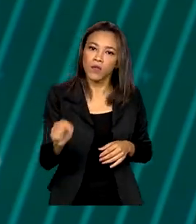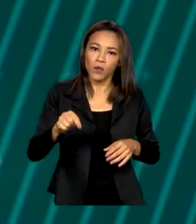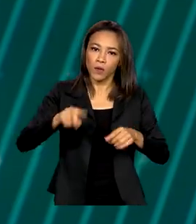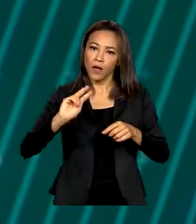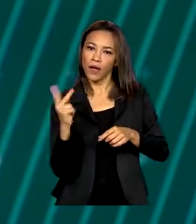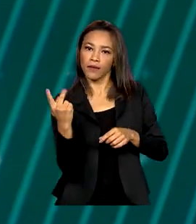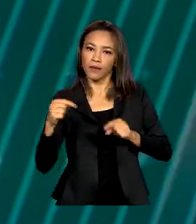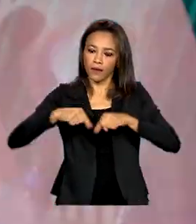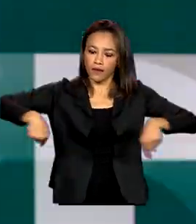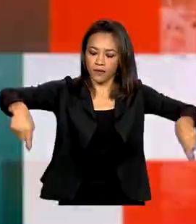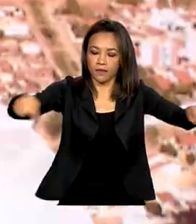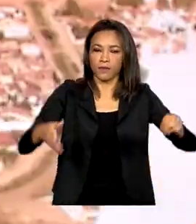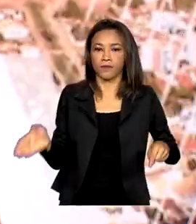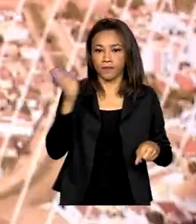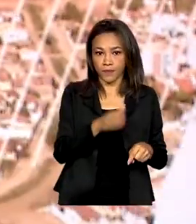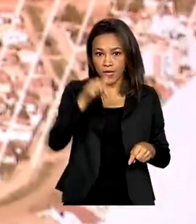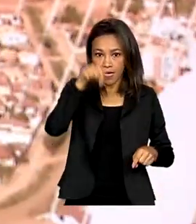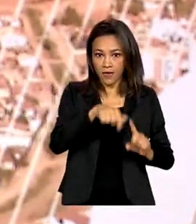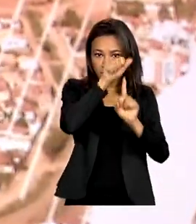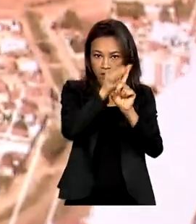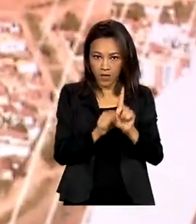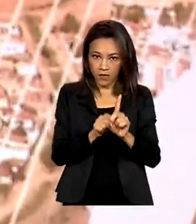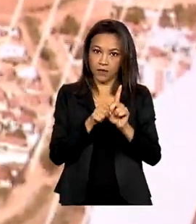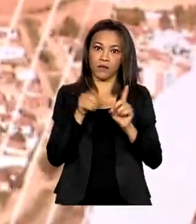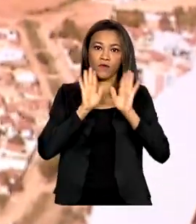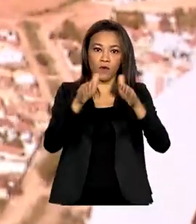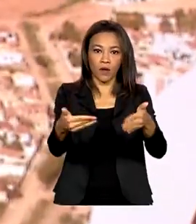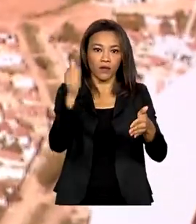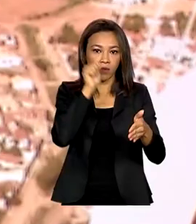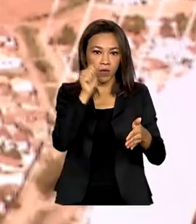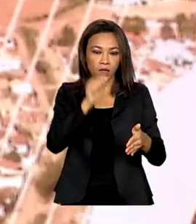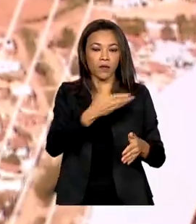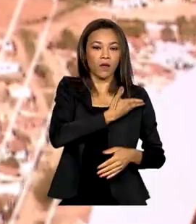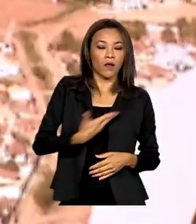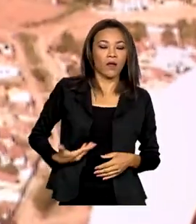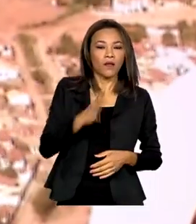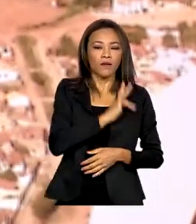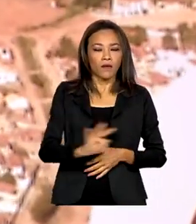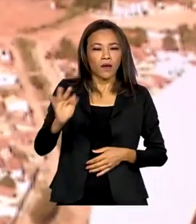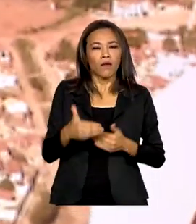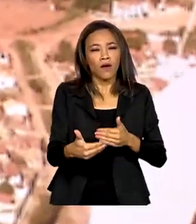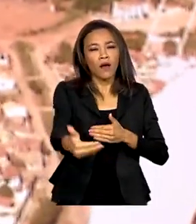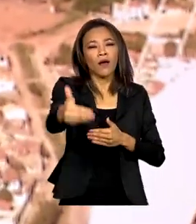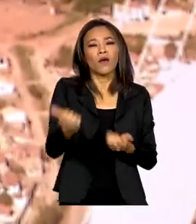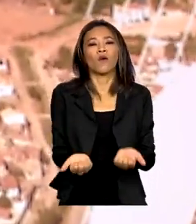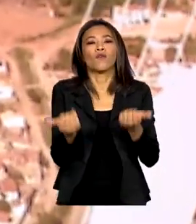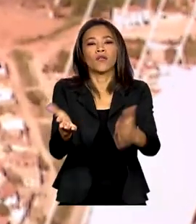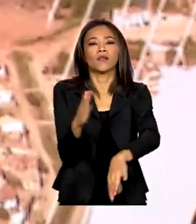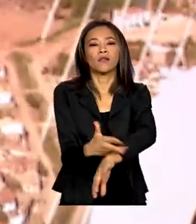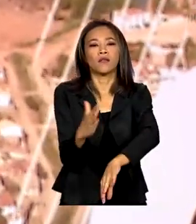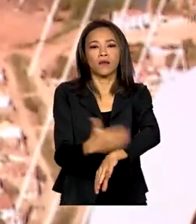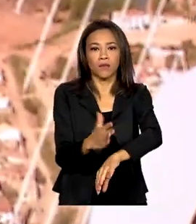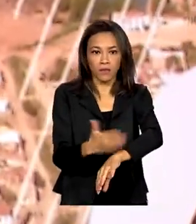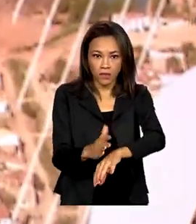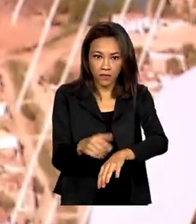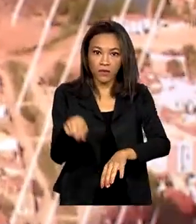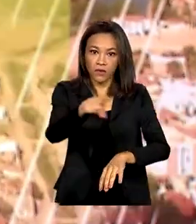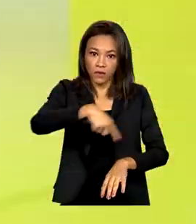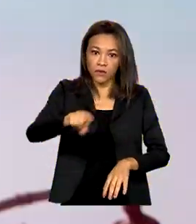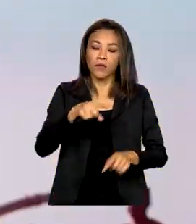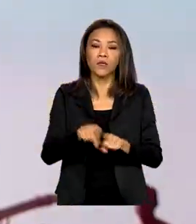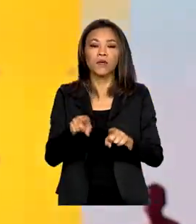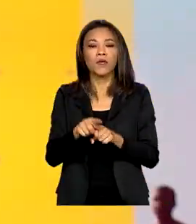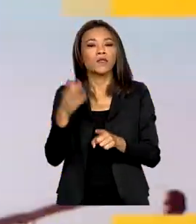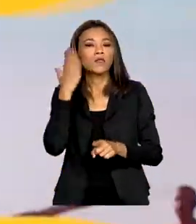Neste mês dedicado às mulheres, um programa do governo federal vai oferecer capacitação e educação fiscal e financeira. É o Mulher